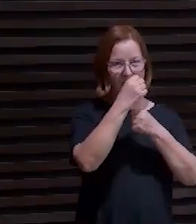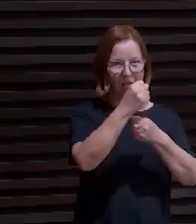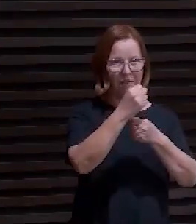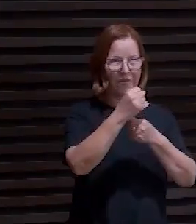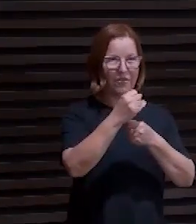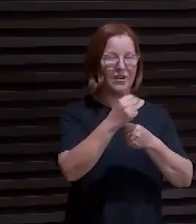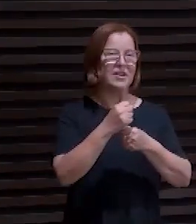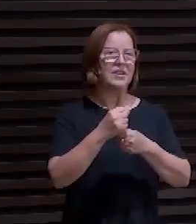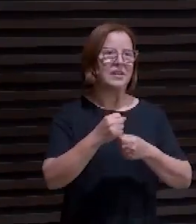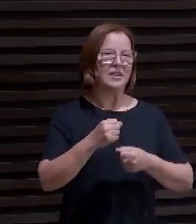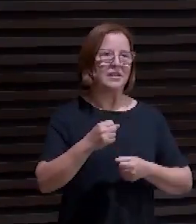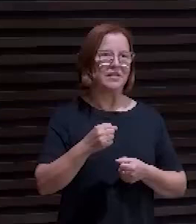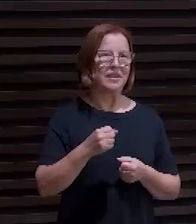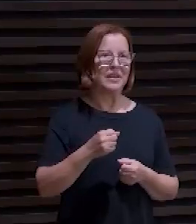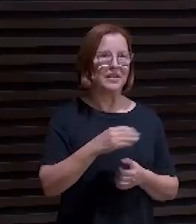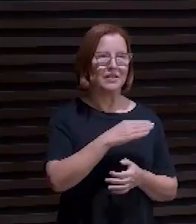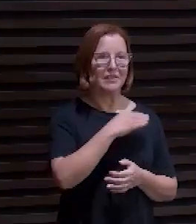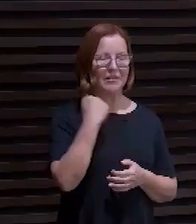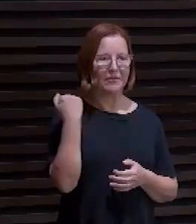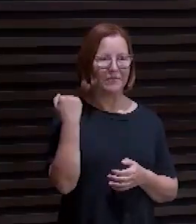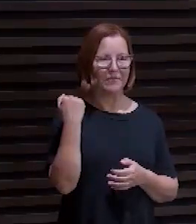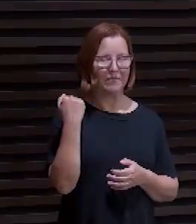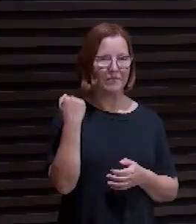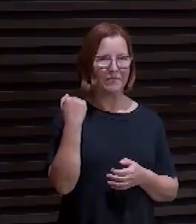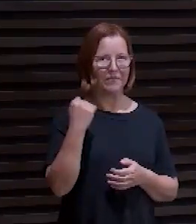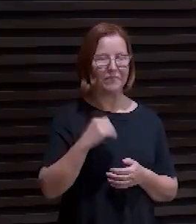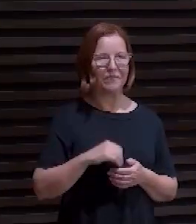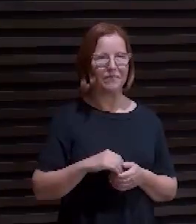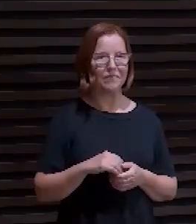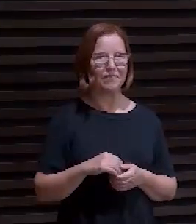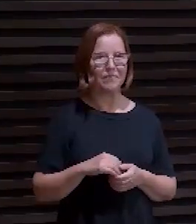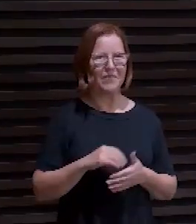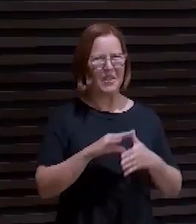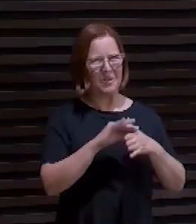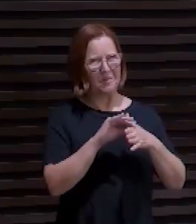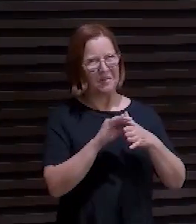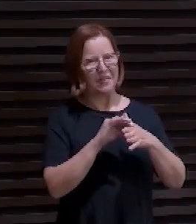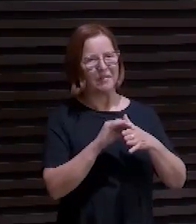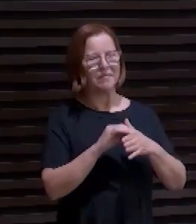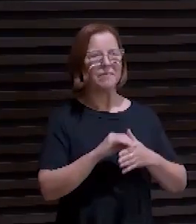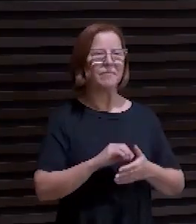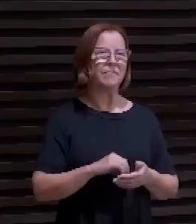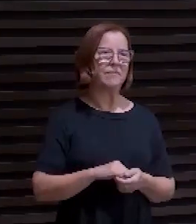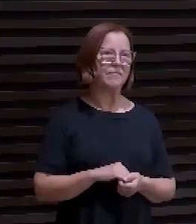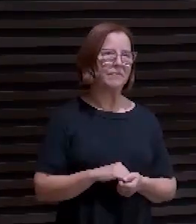entropia, da morte, do adoecimento.